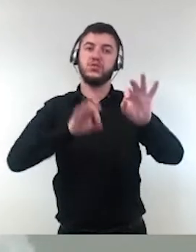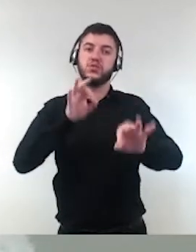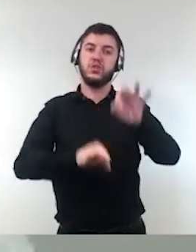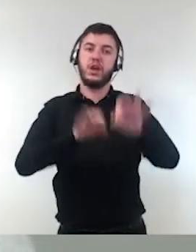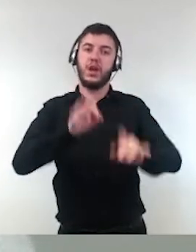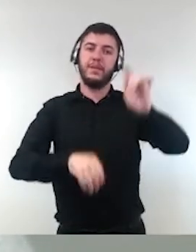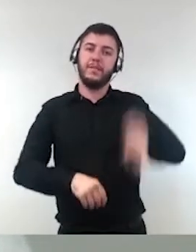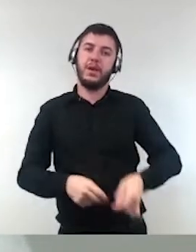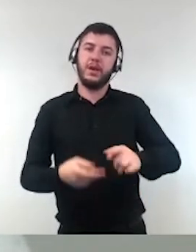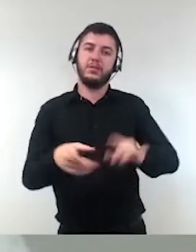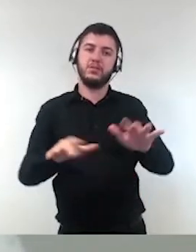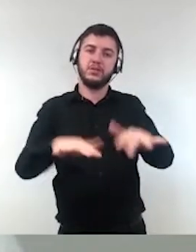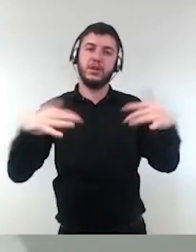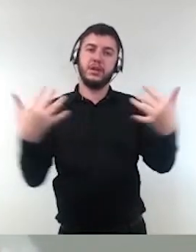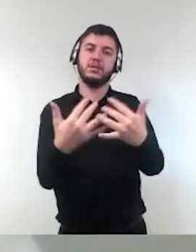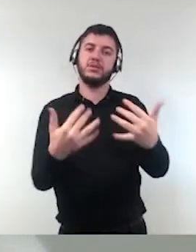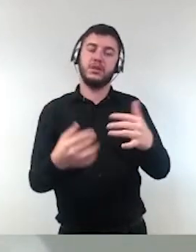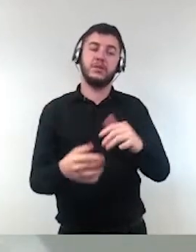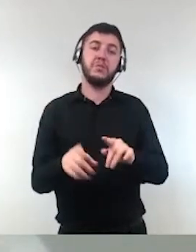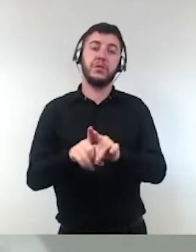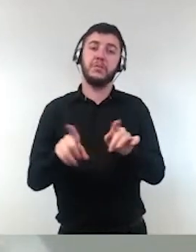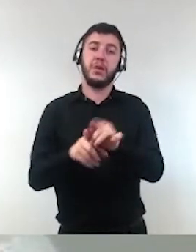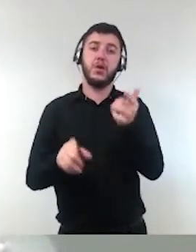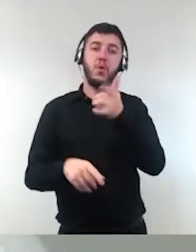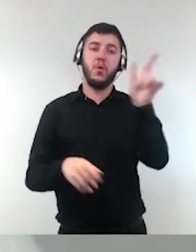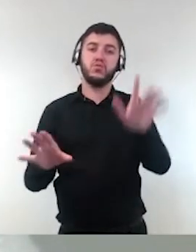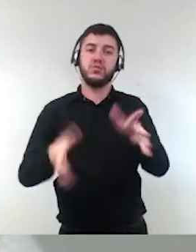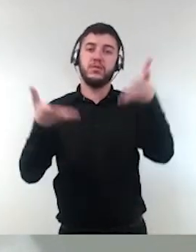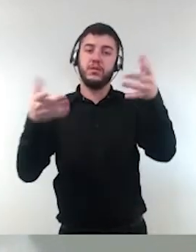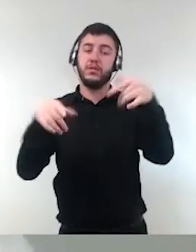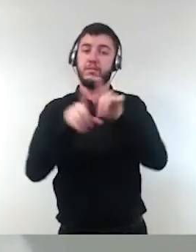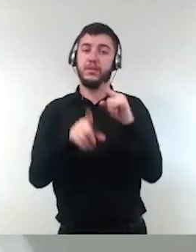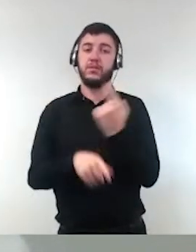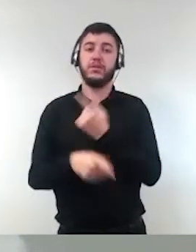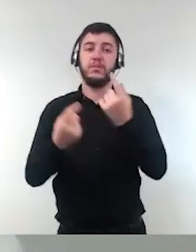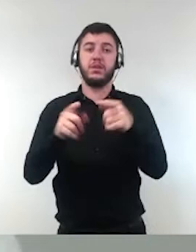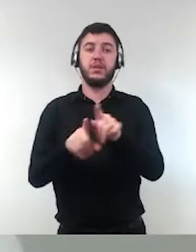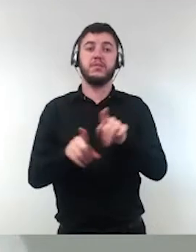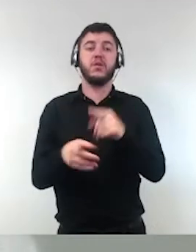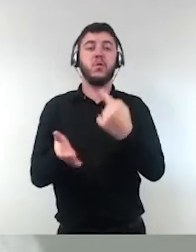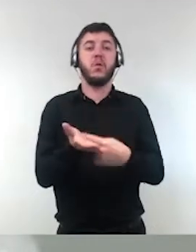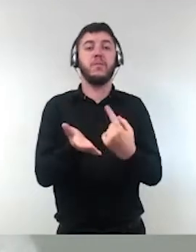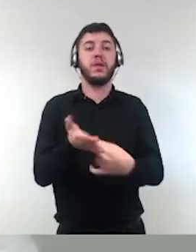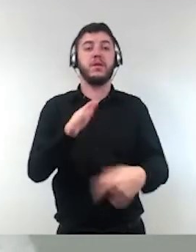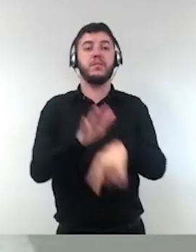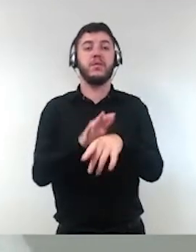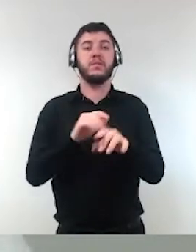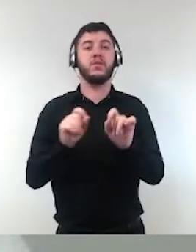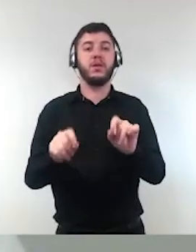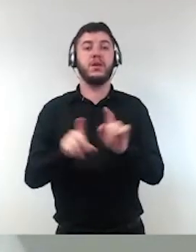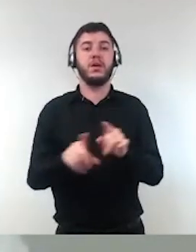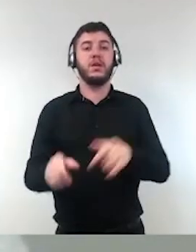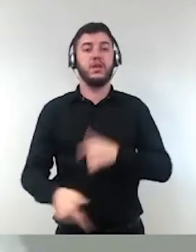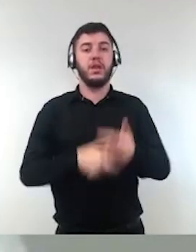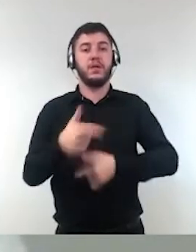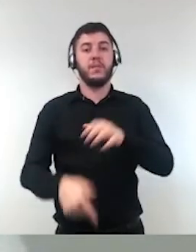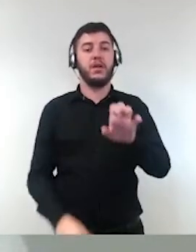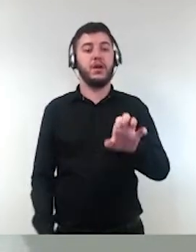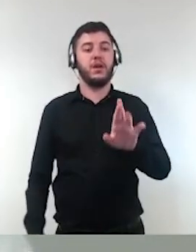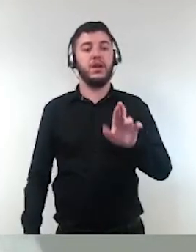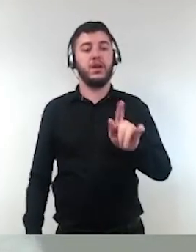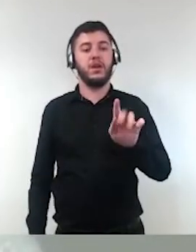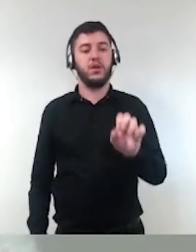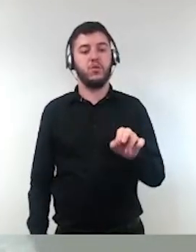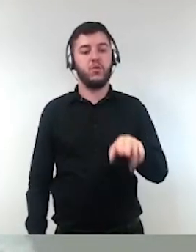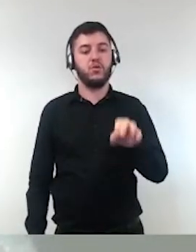Uma preocupação que precisa ser estabelecida é com a ergonomia do trabalho, porque não se fala em outra coisa hoje em